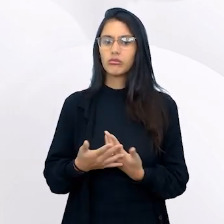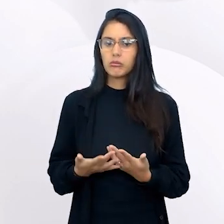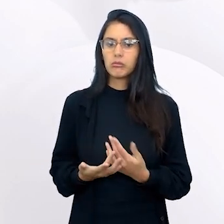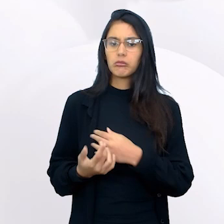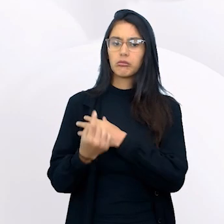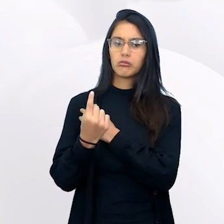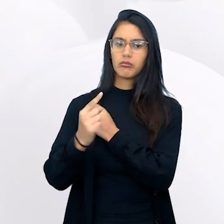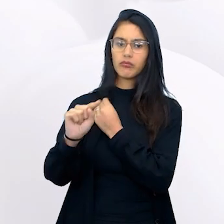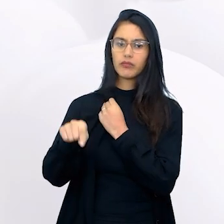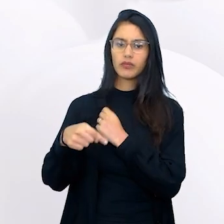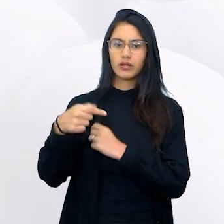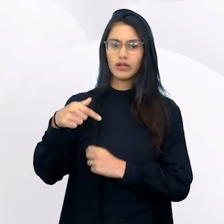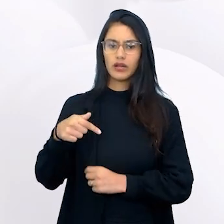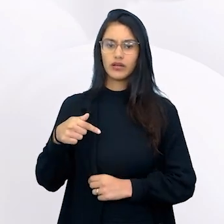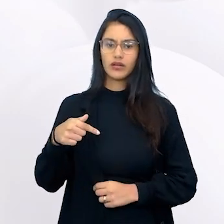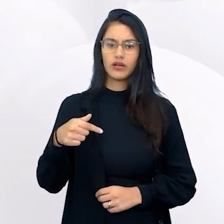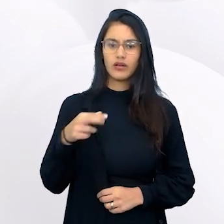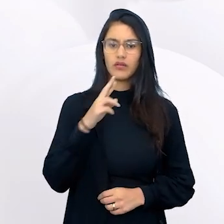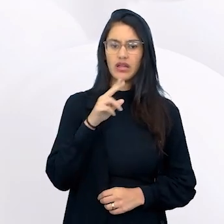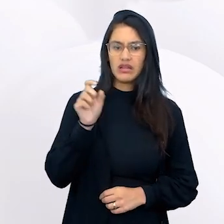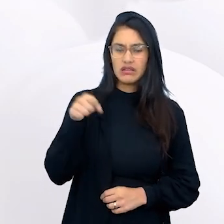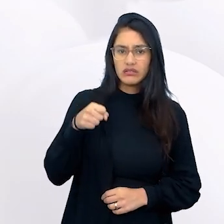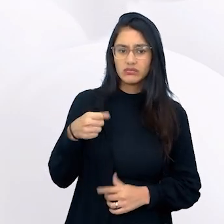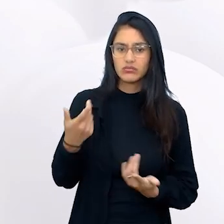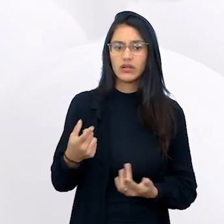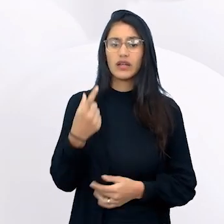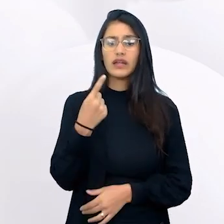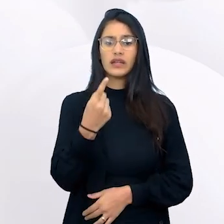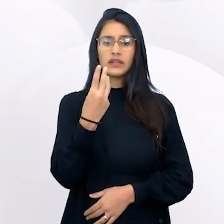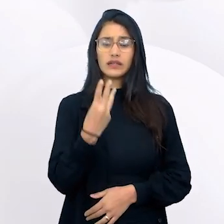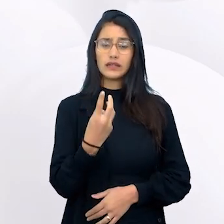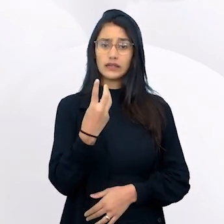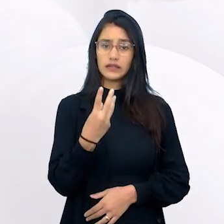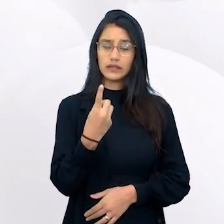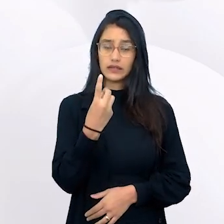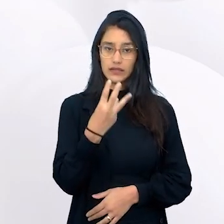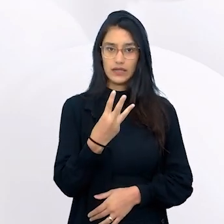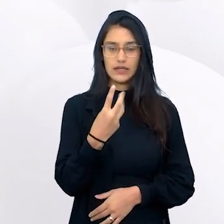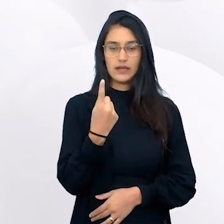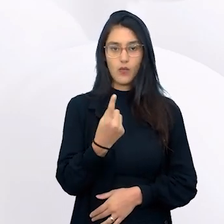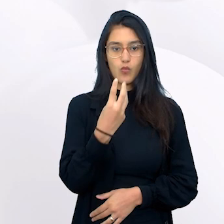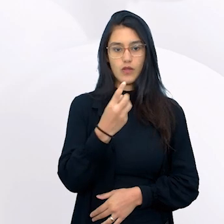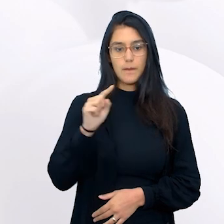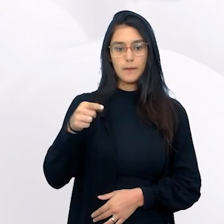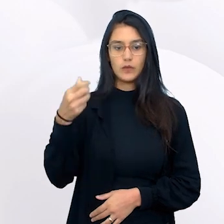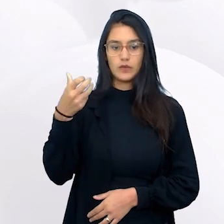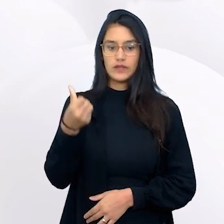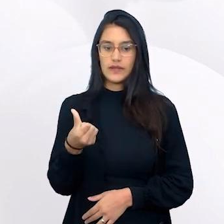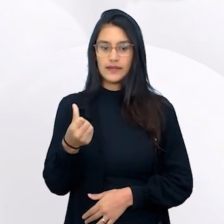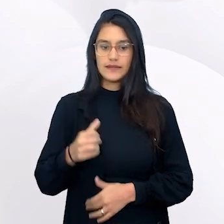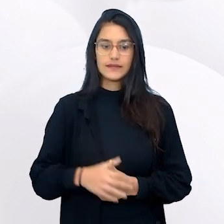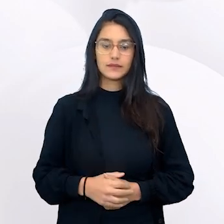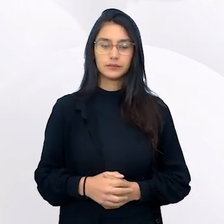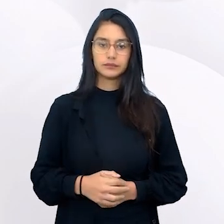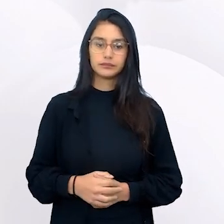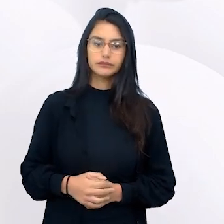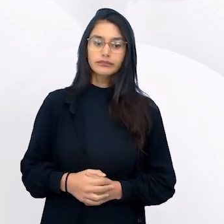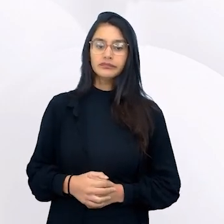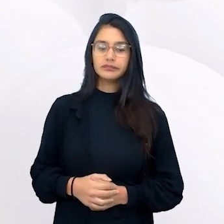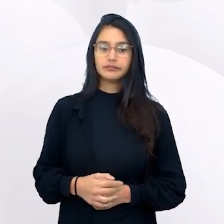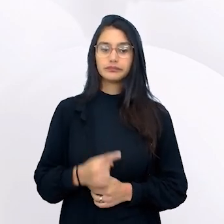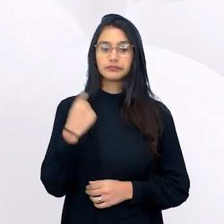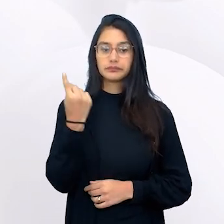horas é sim. A Patrícia colocou aqui 13,6 litros. Vamos lá, então, ó. Nós